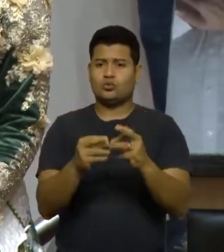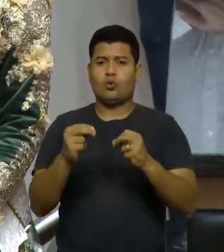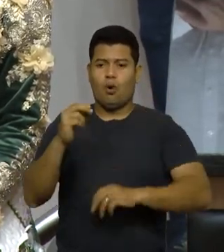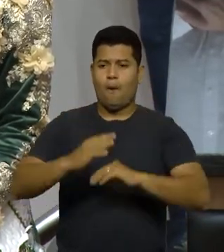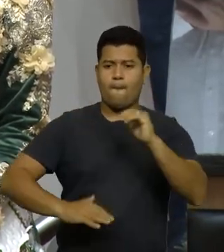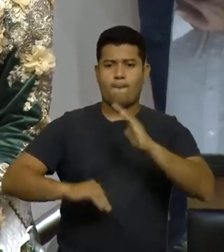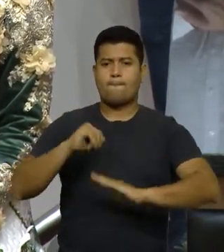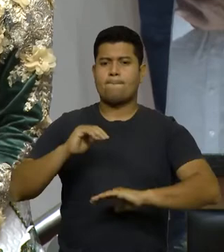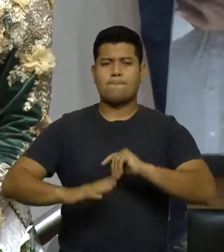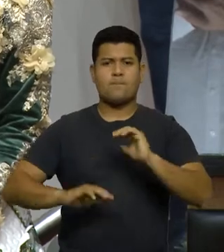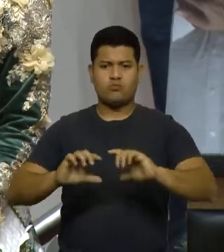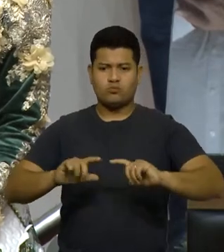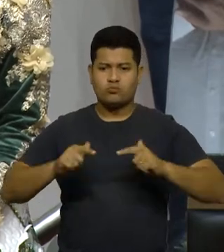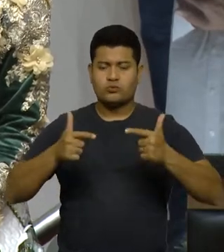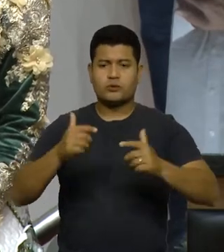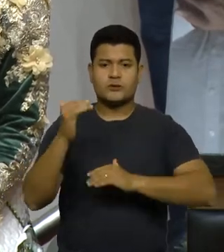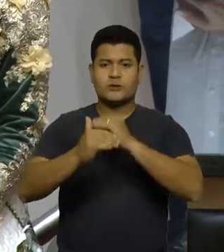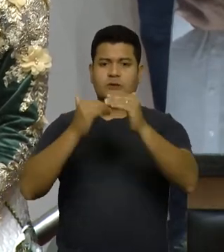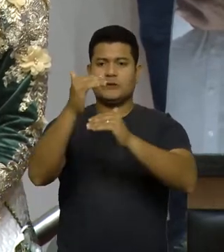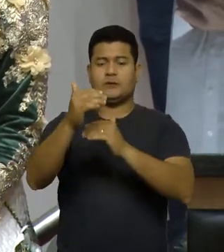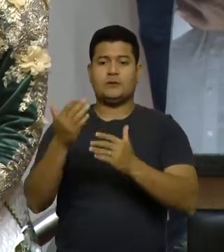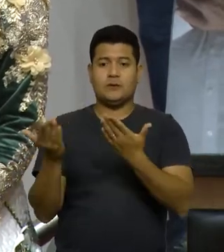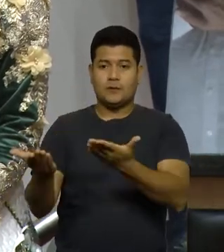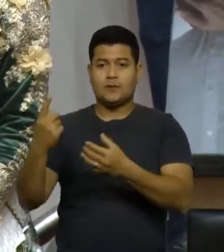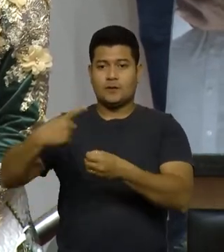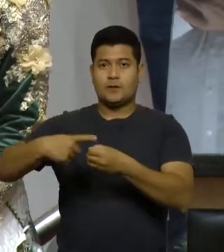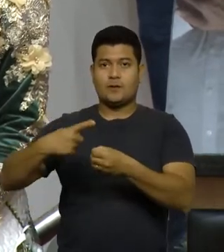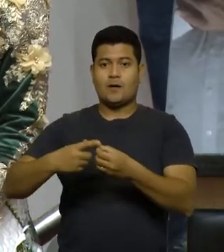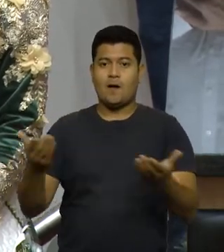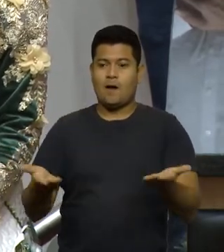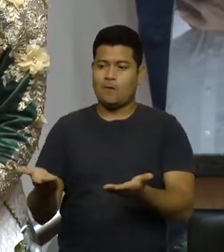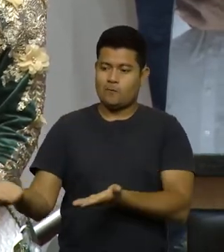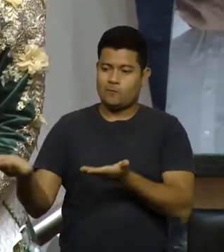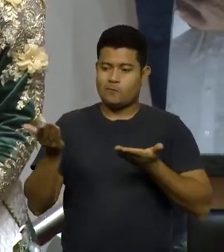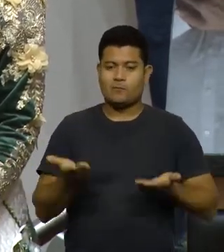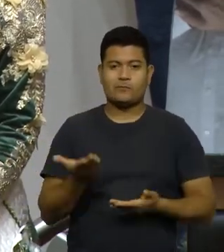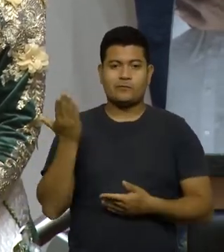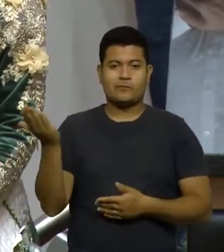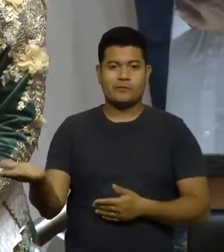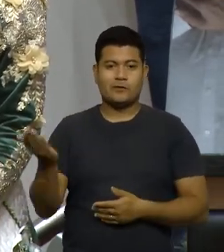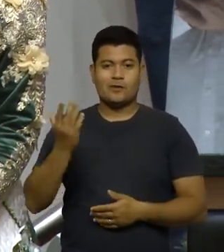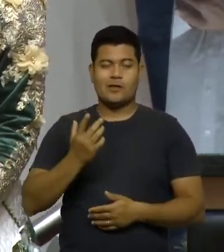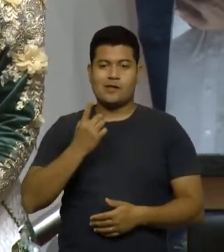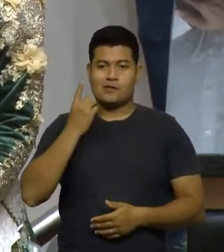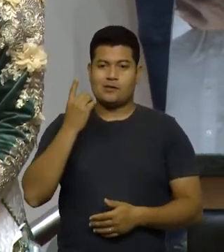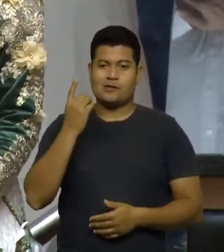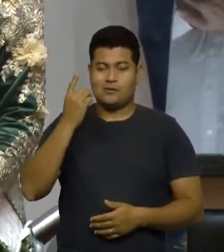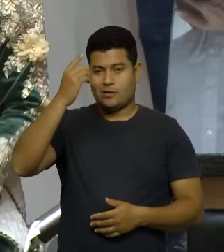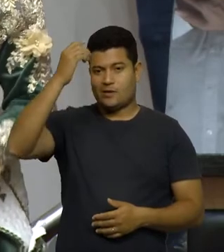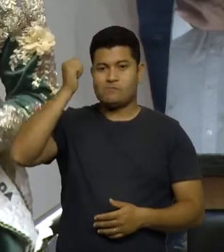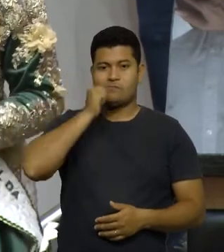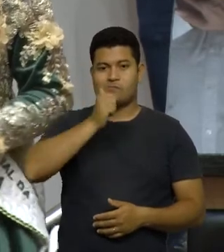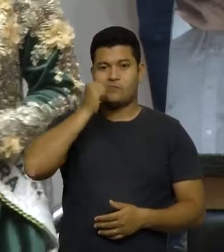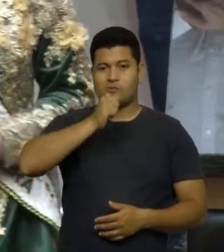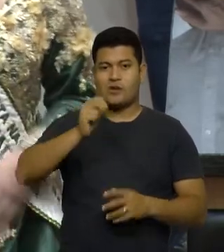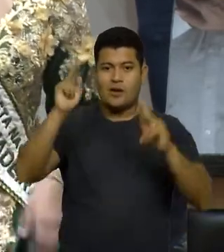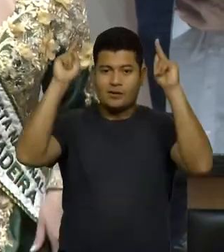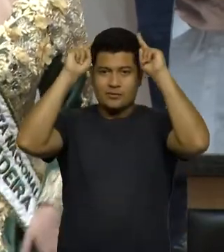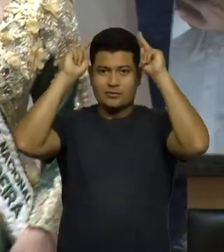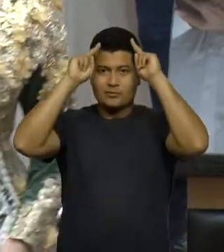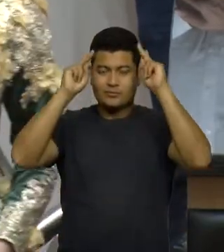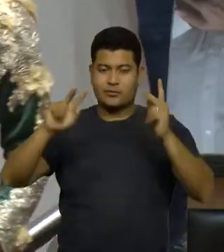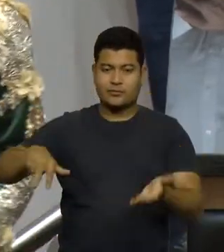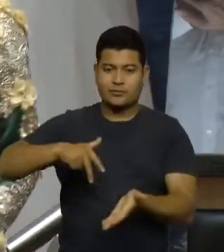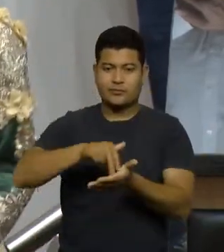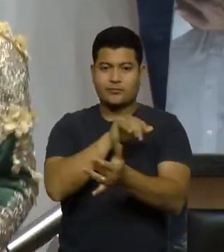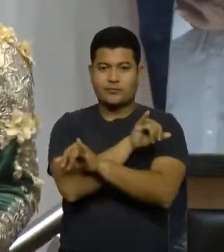do nosso município. Eu vou passar a palavra para a princesa, que ela faça as suas considerações aí.